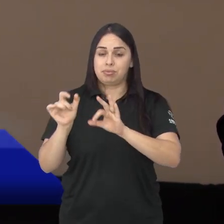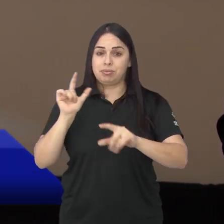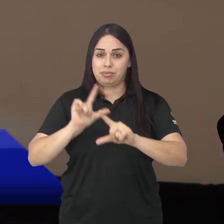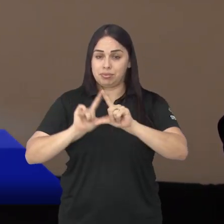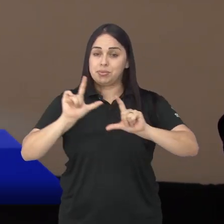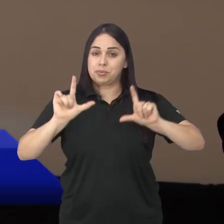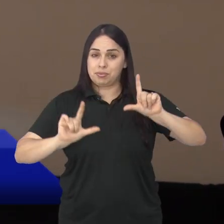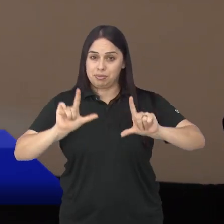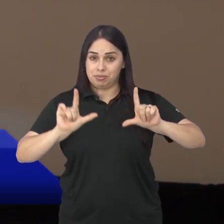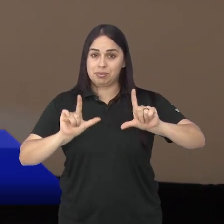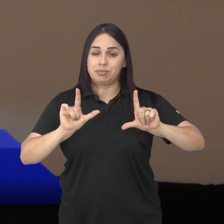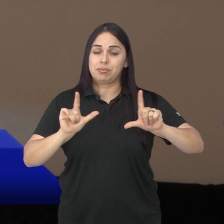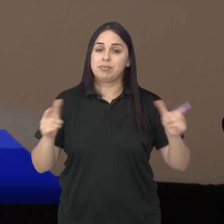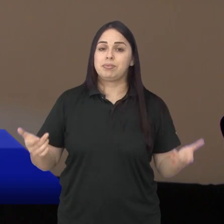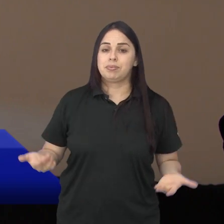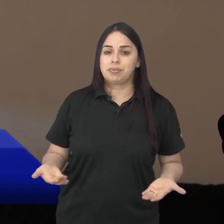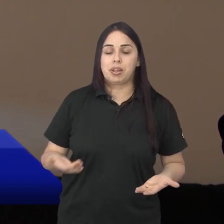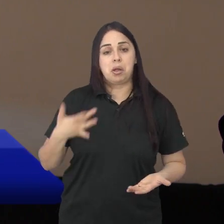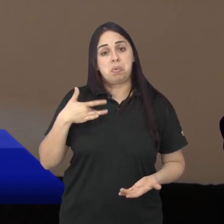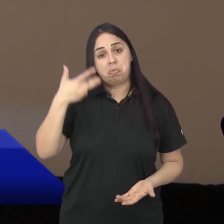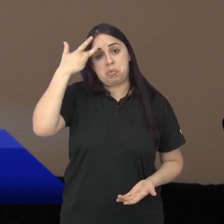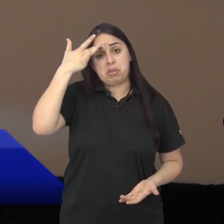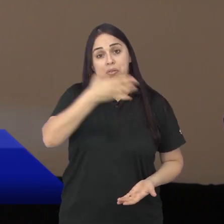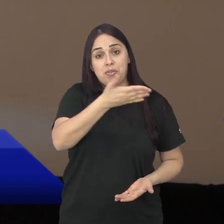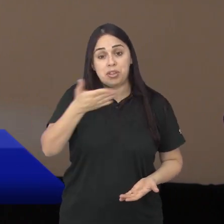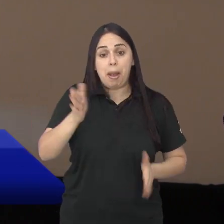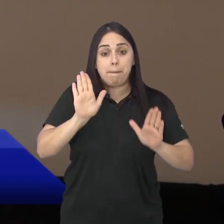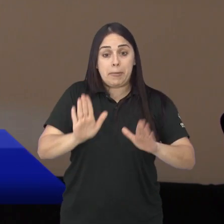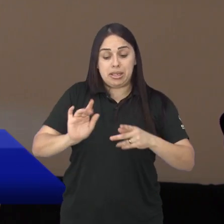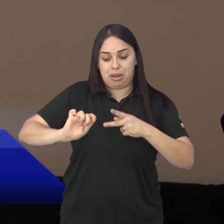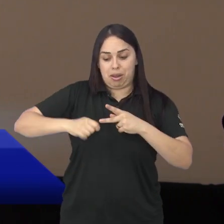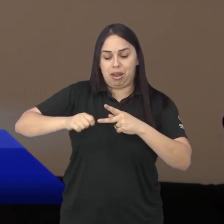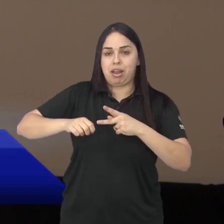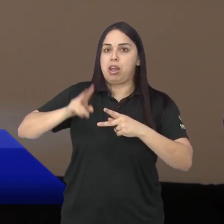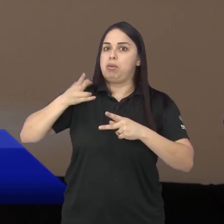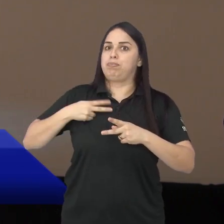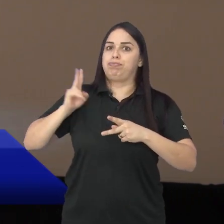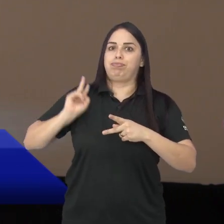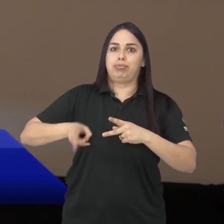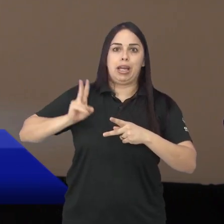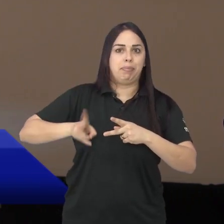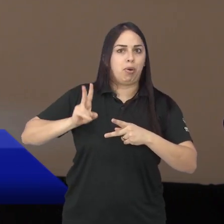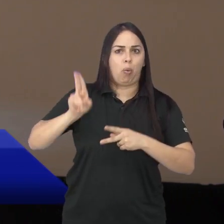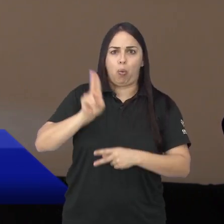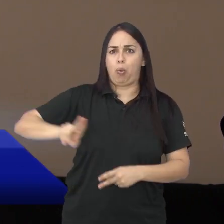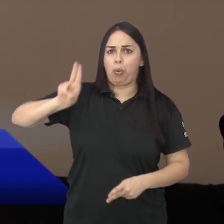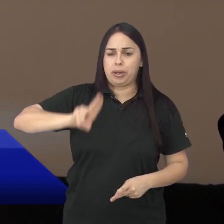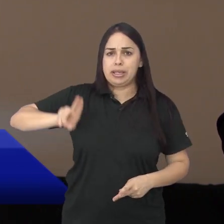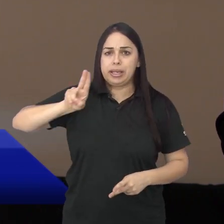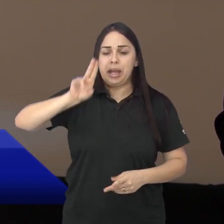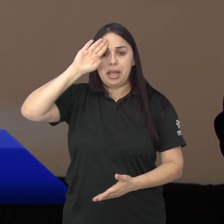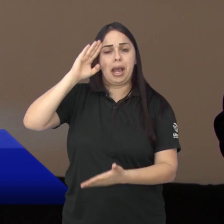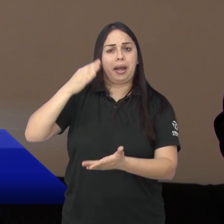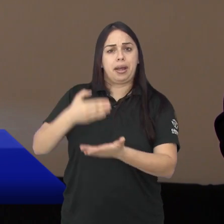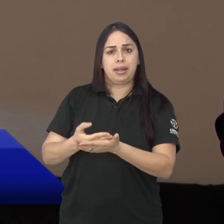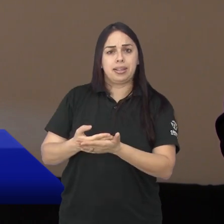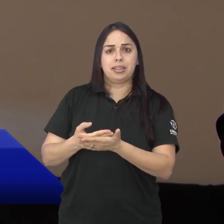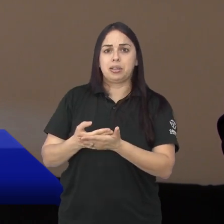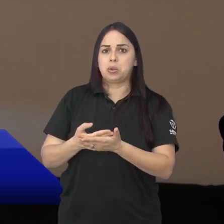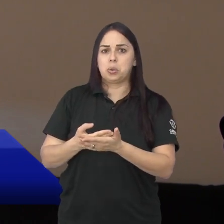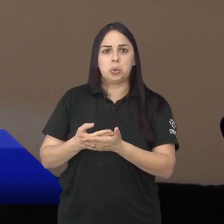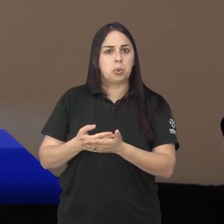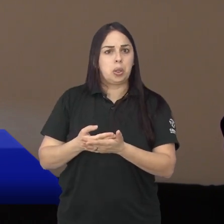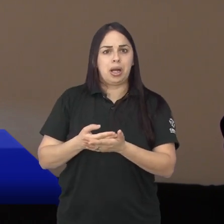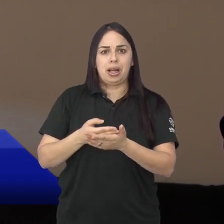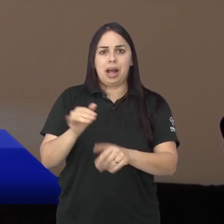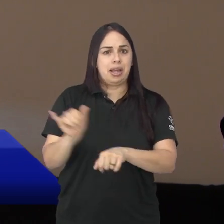a TV Câmara neste momento. E olha, gente, eu não sei vocês, mas depois que o Pix chegou, eu passei a usar ele para tudo e acredito que essa se tornou